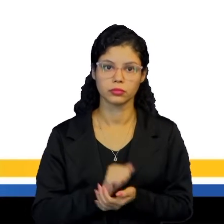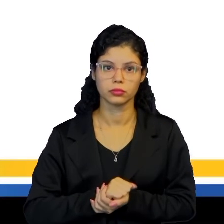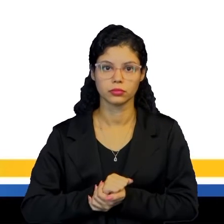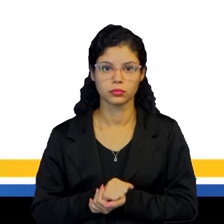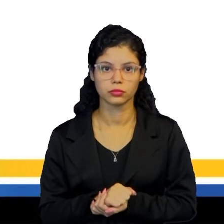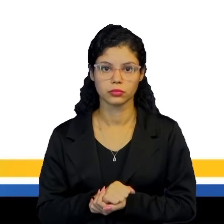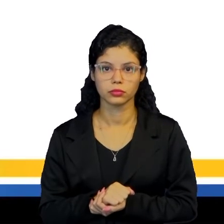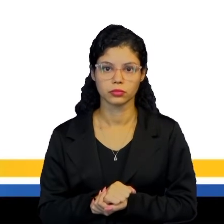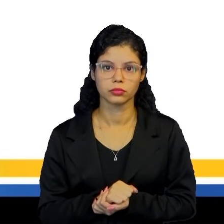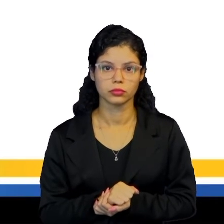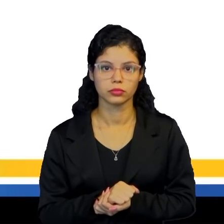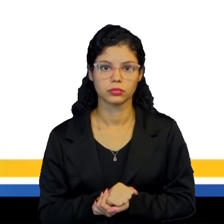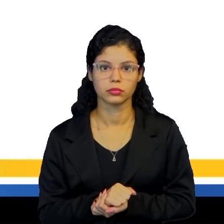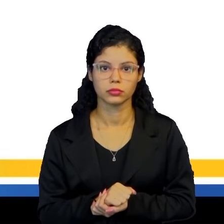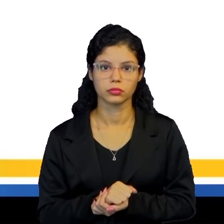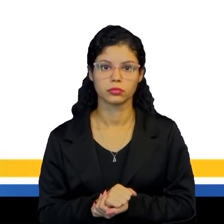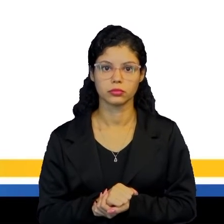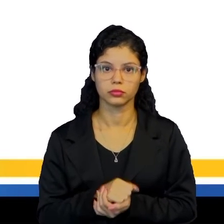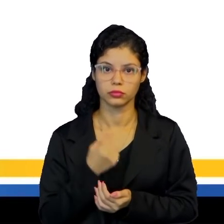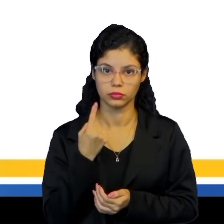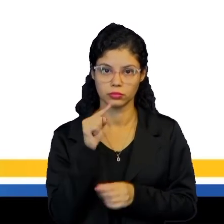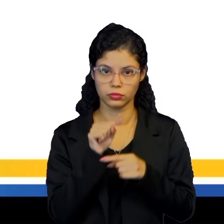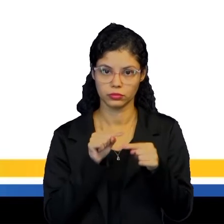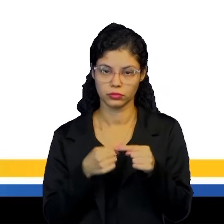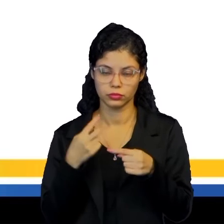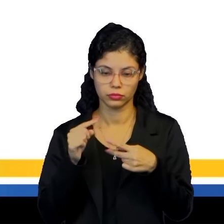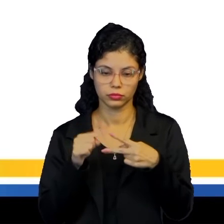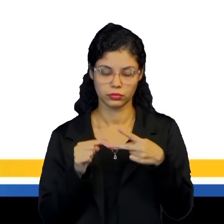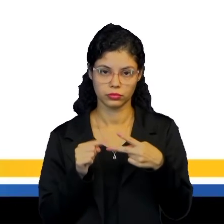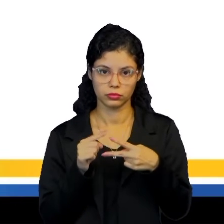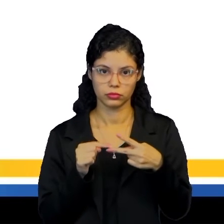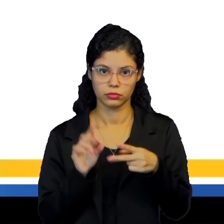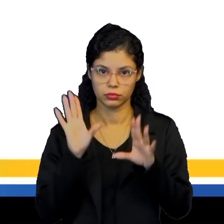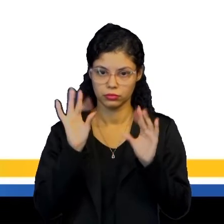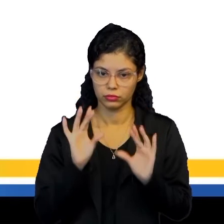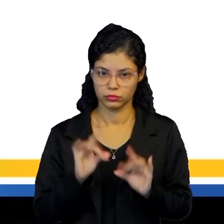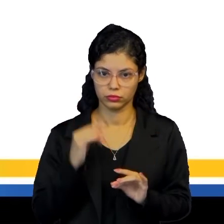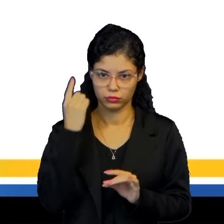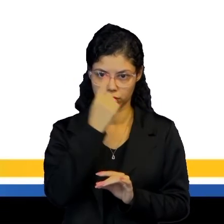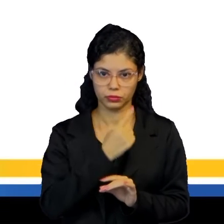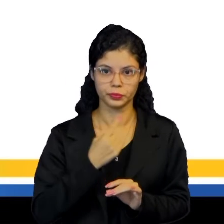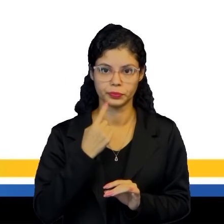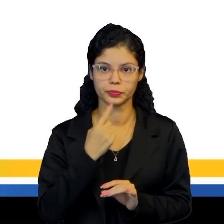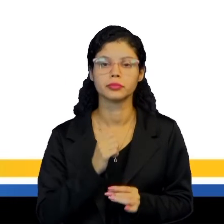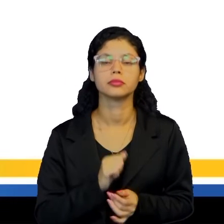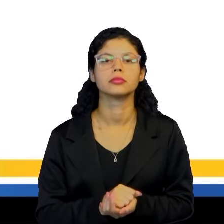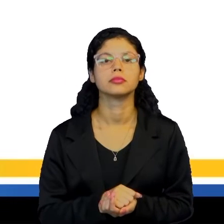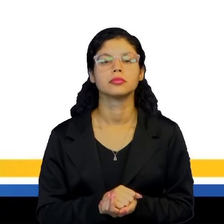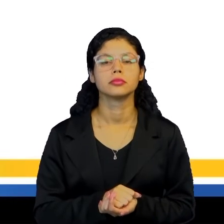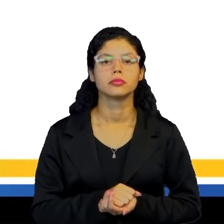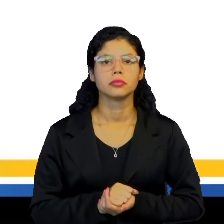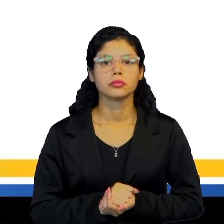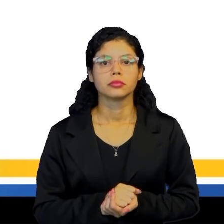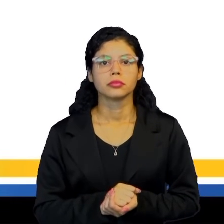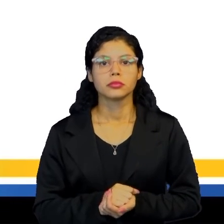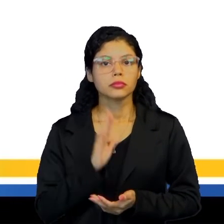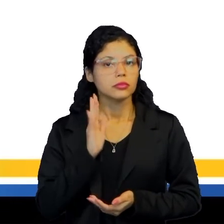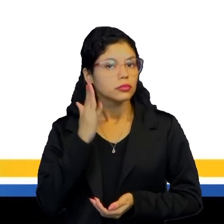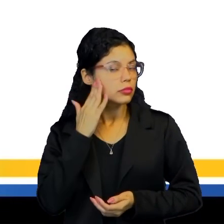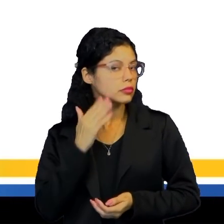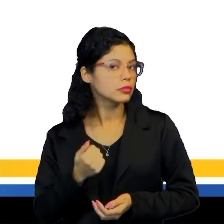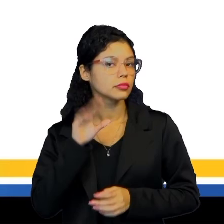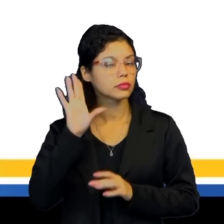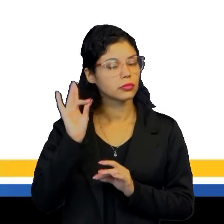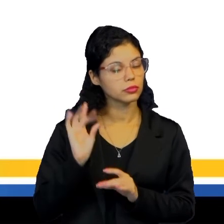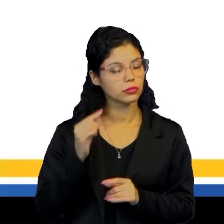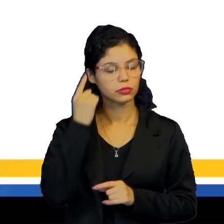ó, né? Um tipo de bactéria divide-se em 2 a cada hora. Não é isso? Então a gente já sabe que